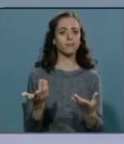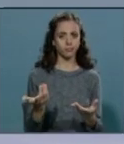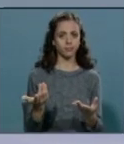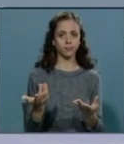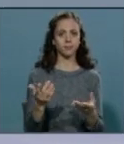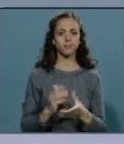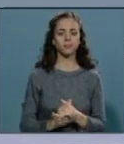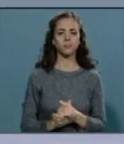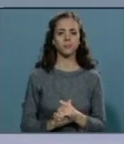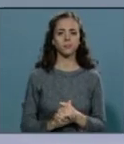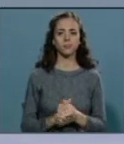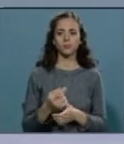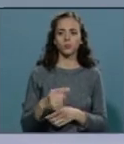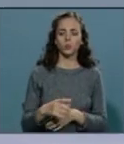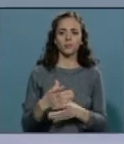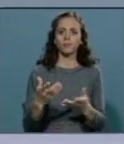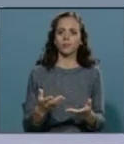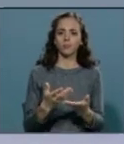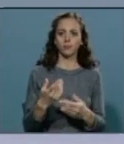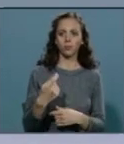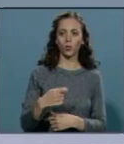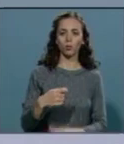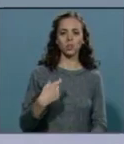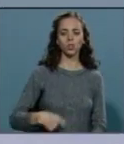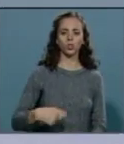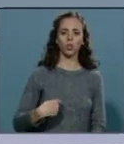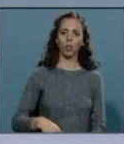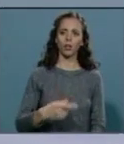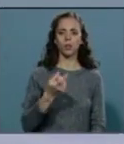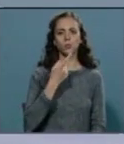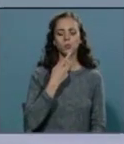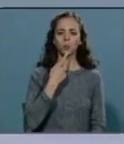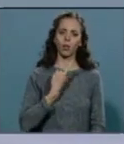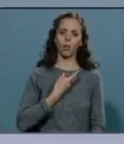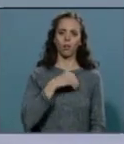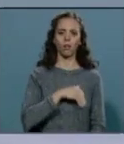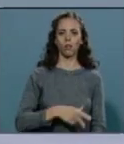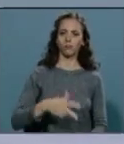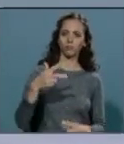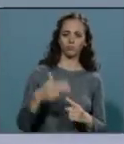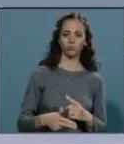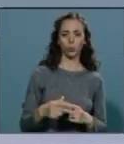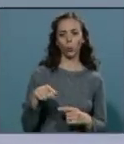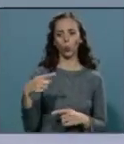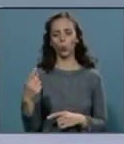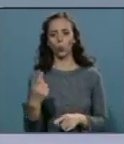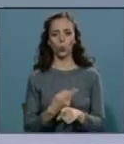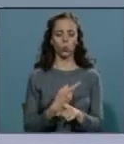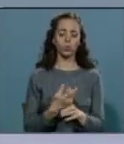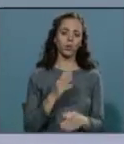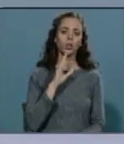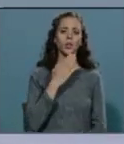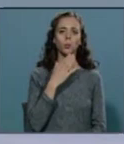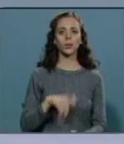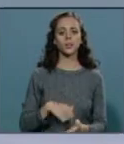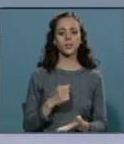não não não basta de anos que o presente nacional entenda que deve reduzir isto ou aquilo que tenta se pendurar